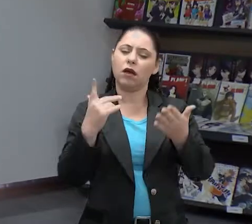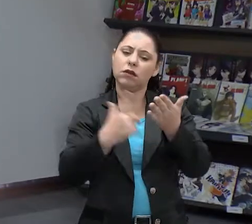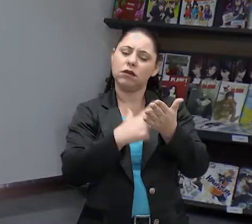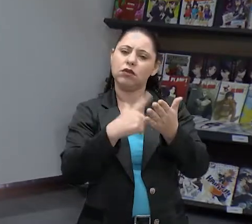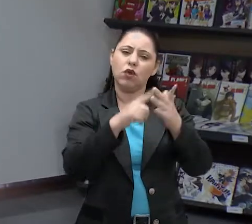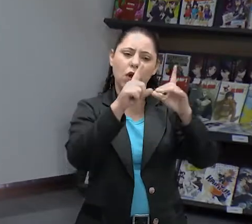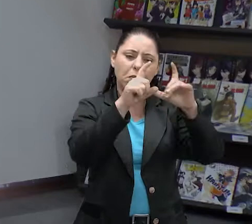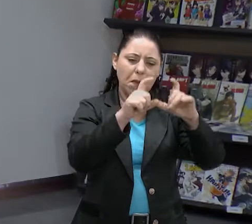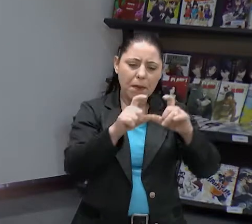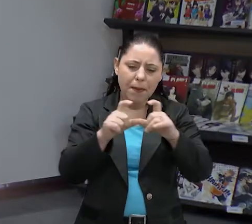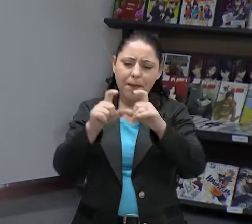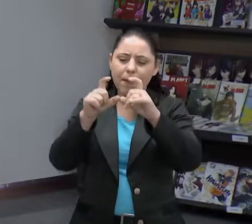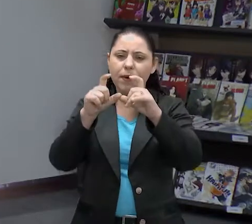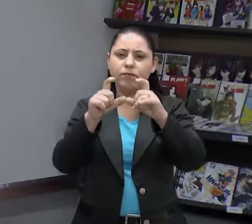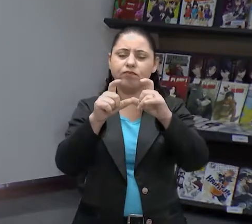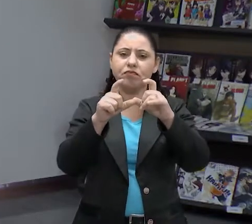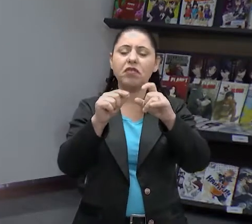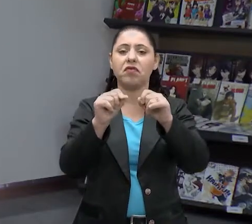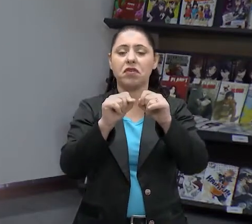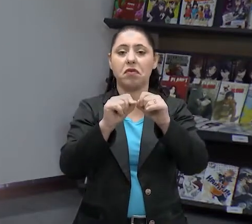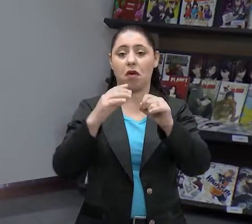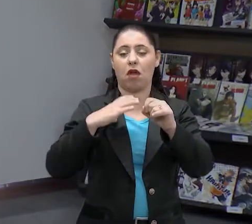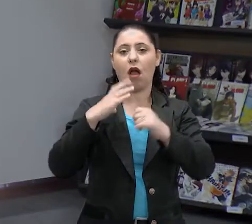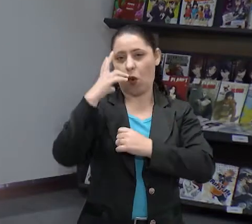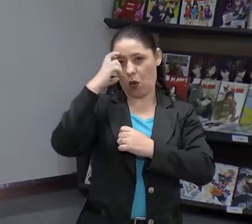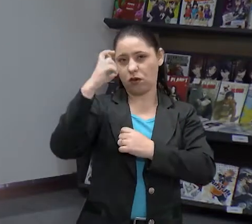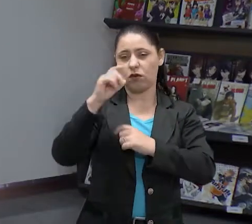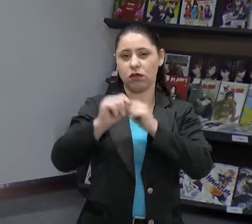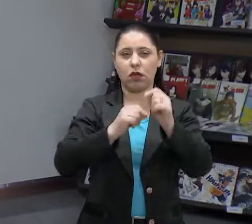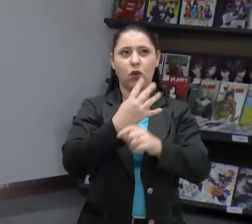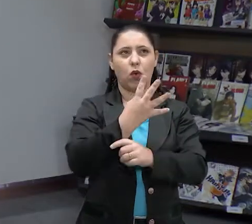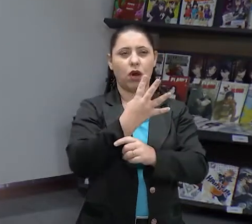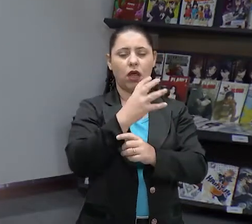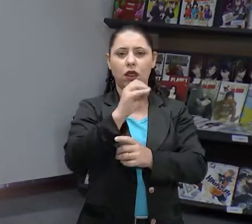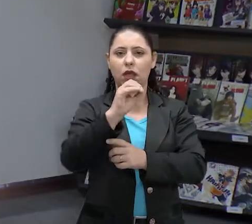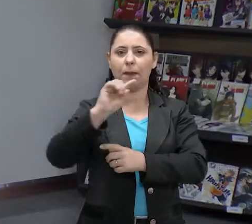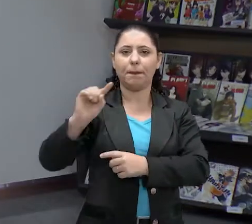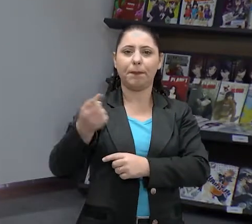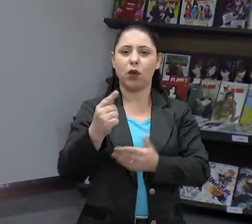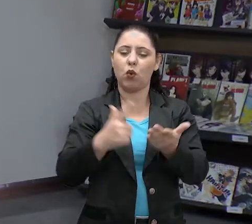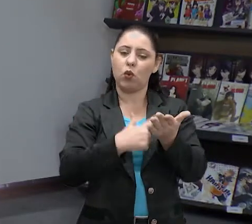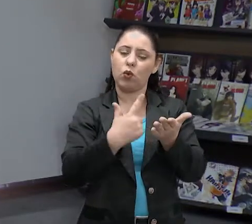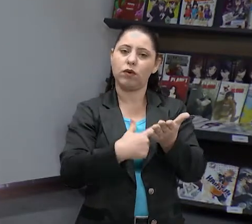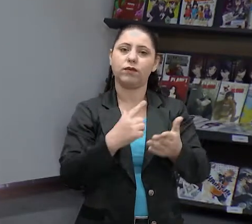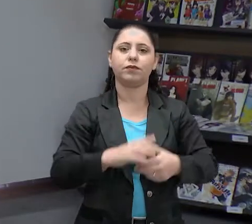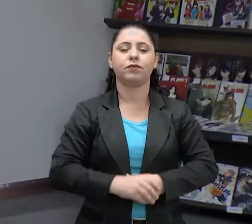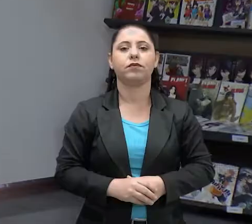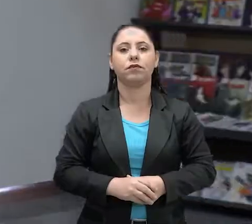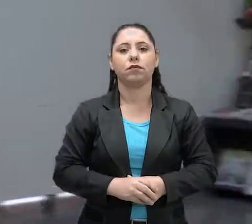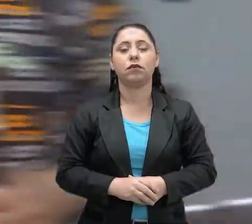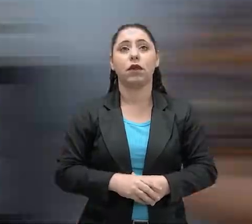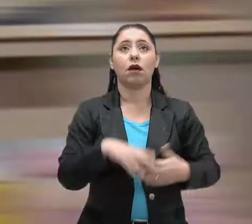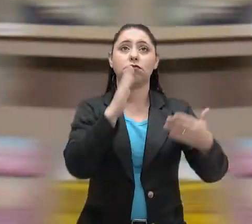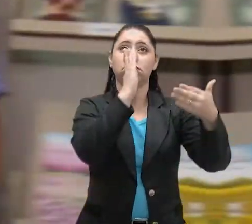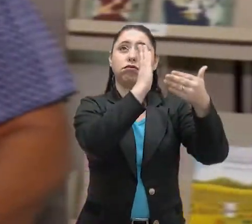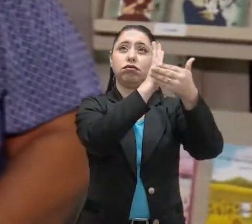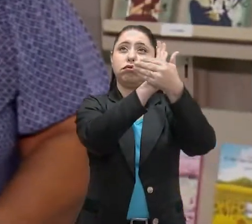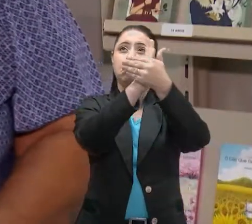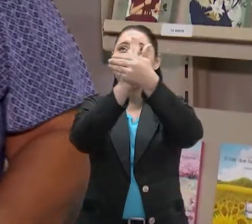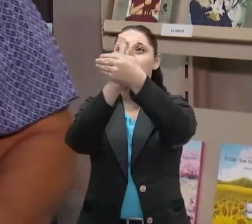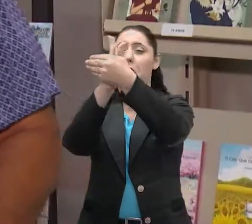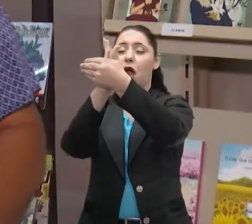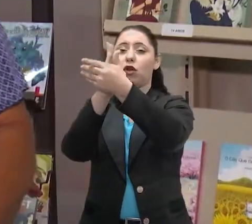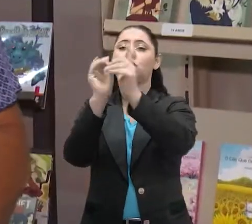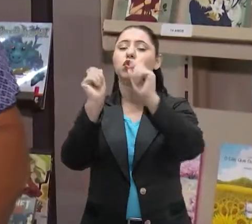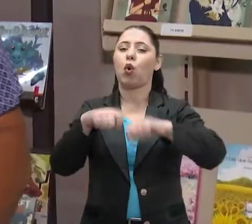em quadrinhos enriquecem o acervo do local, que conta atualmente com 40 mil publicações. É um